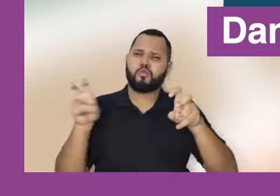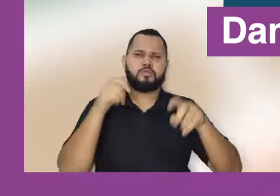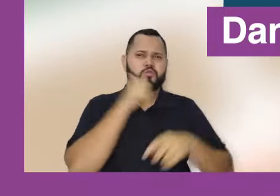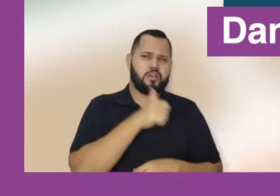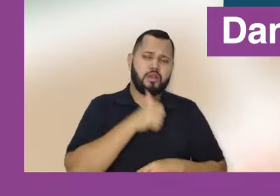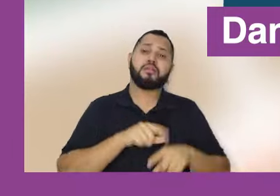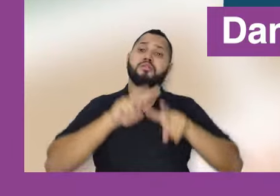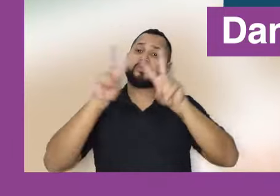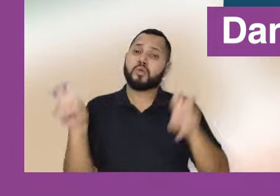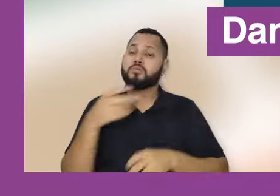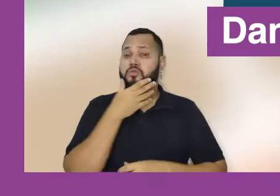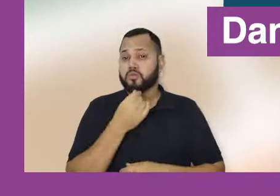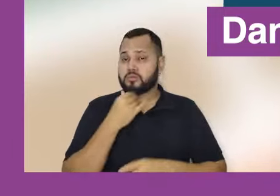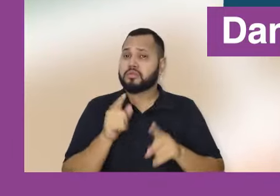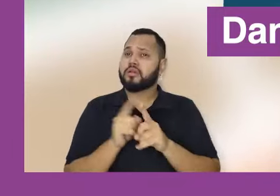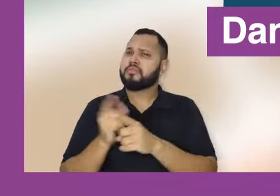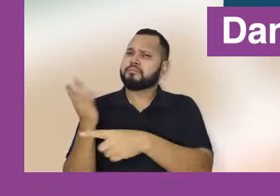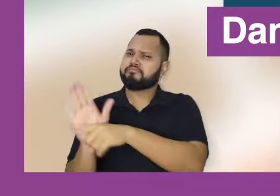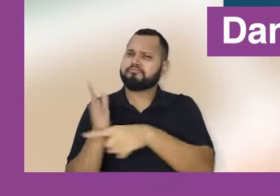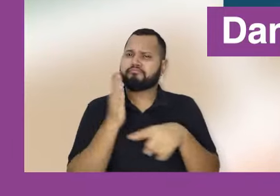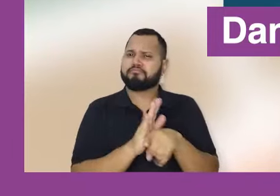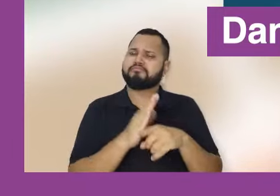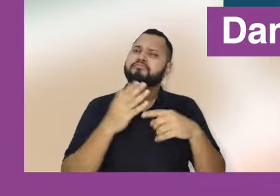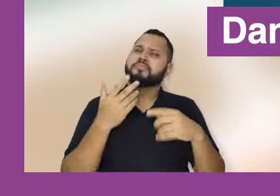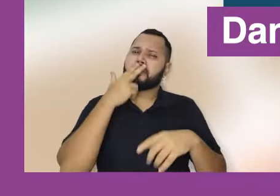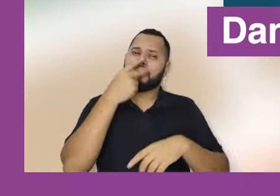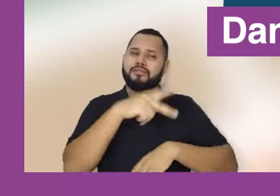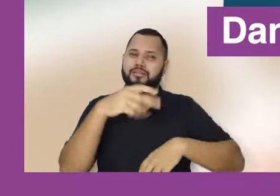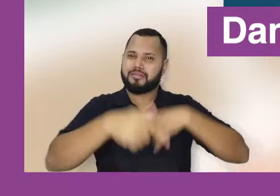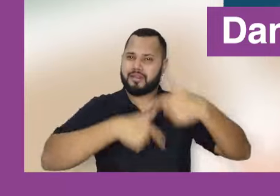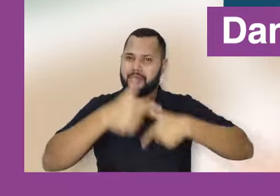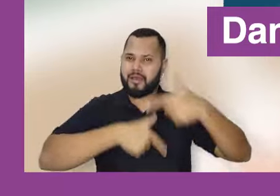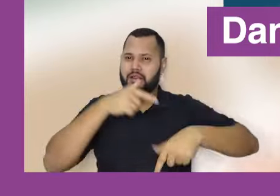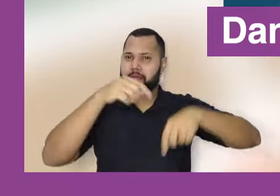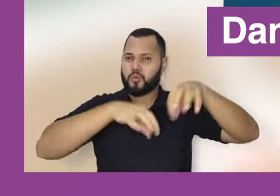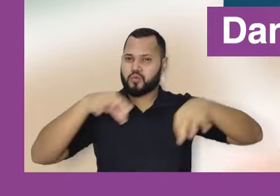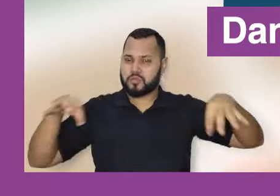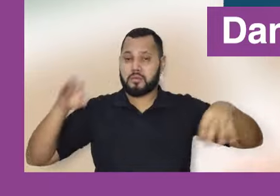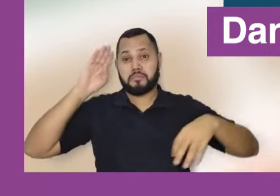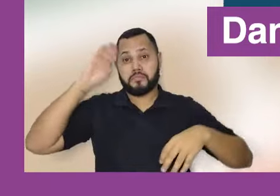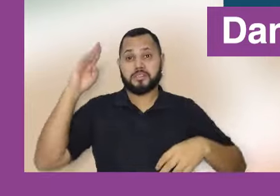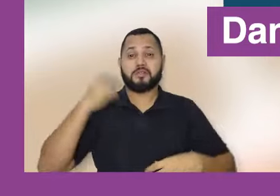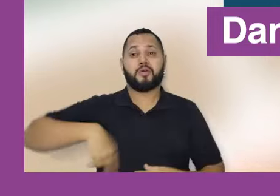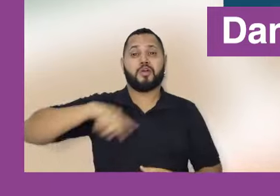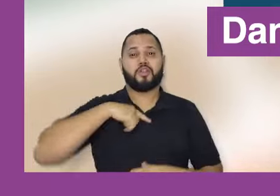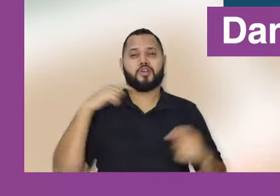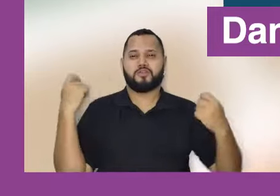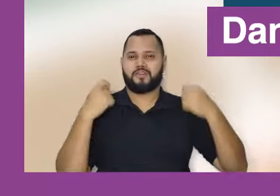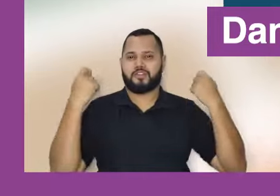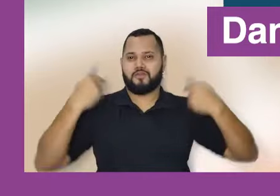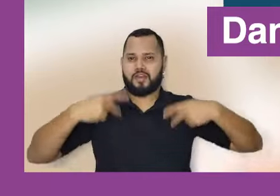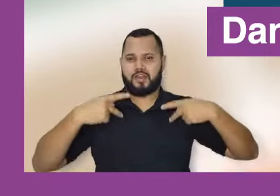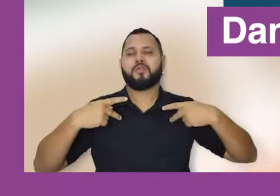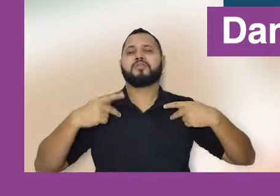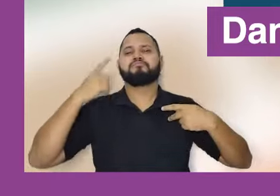somente né de quem somos colaboradores mas de toda cadeia de toda a participação e essa é a grande responsabilidade que aquilo festival a